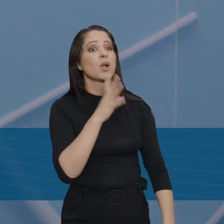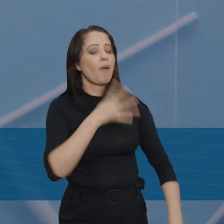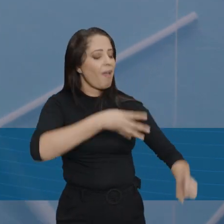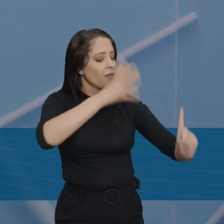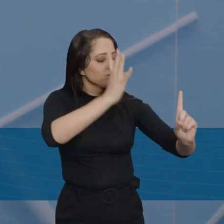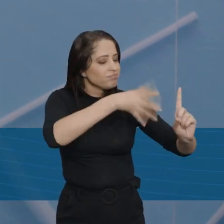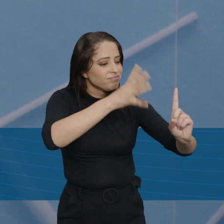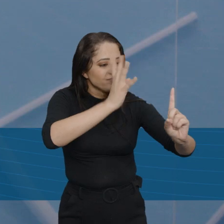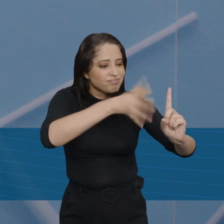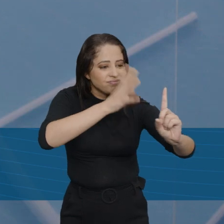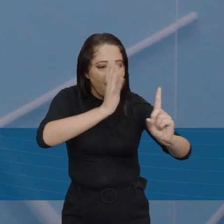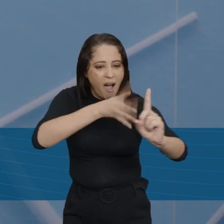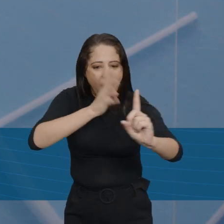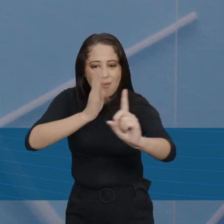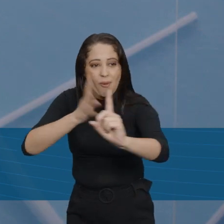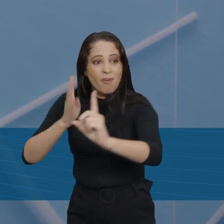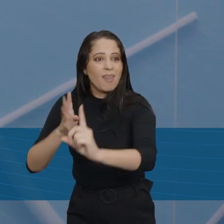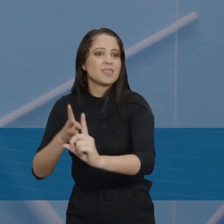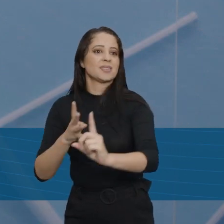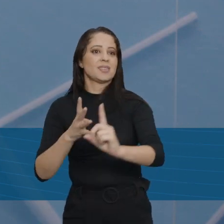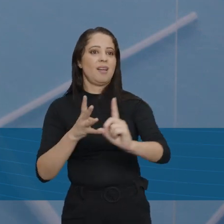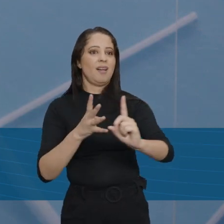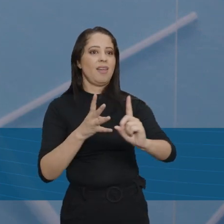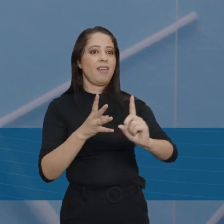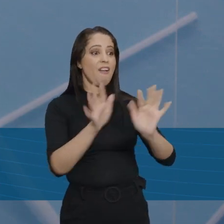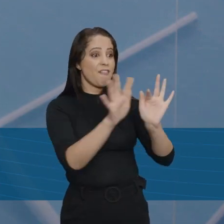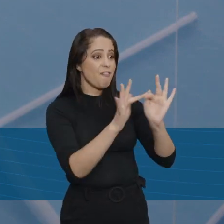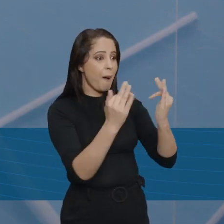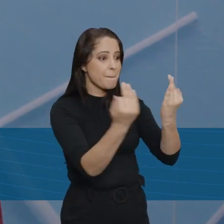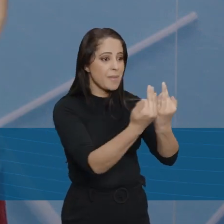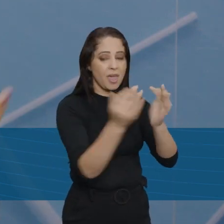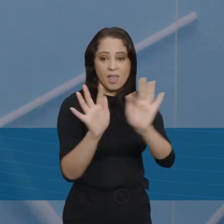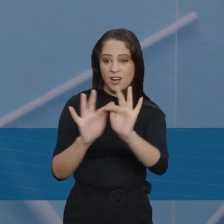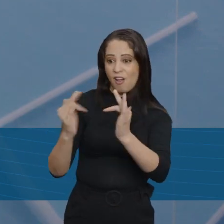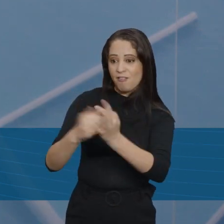né? Experimentar outra família, né? Poder